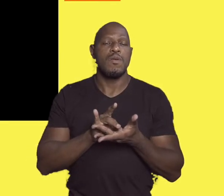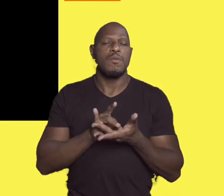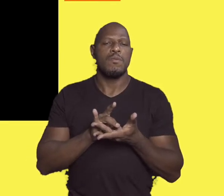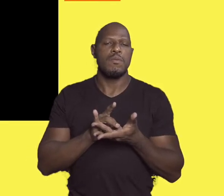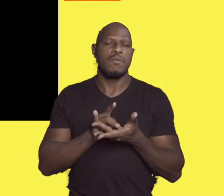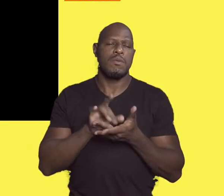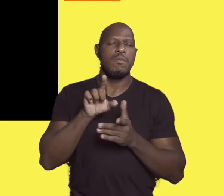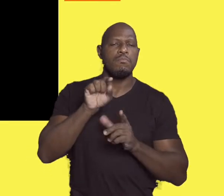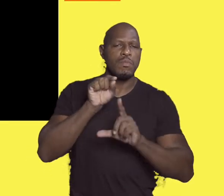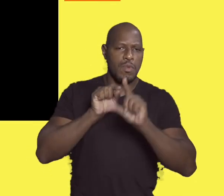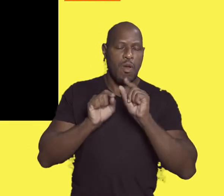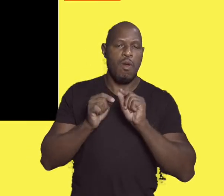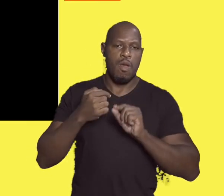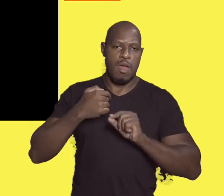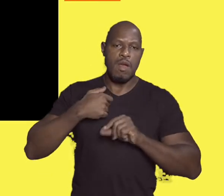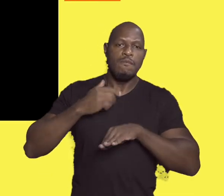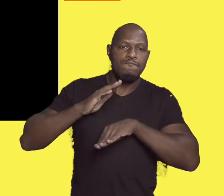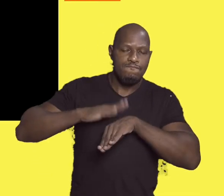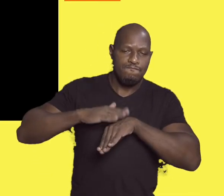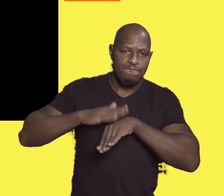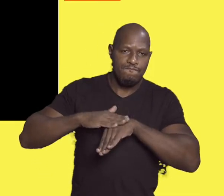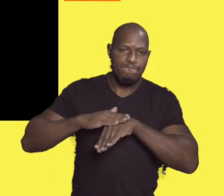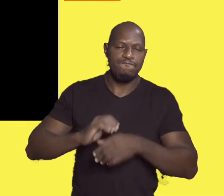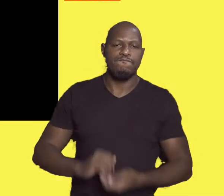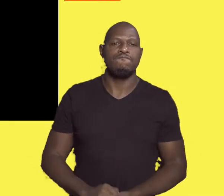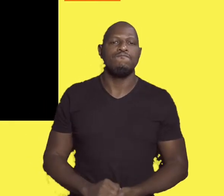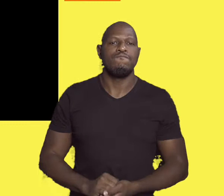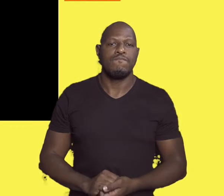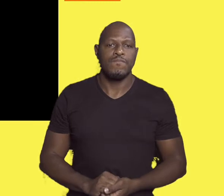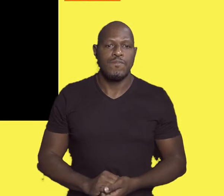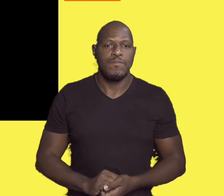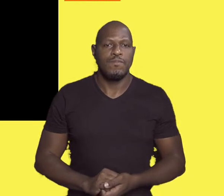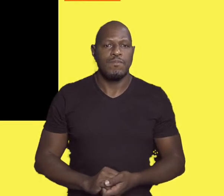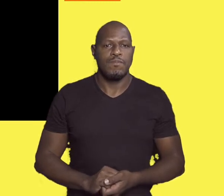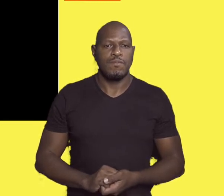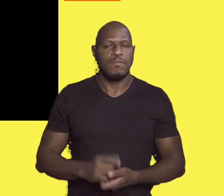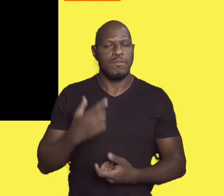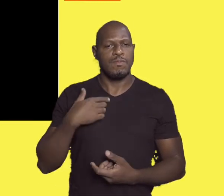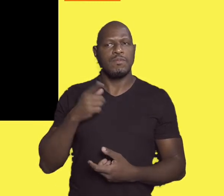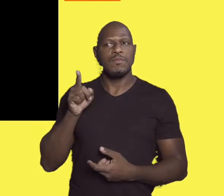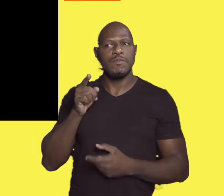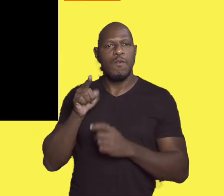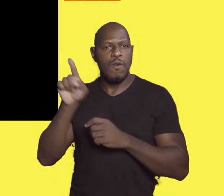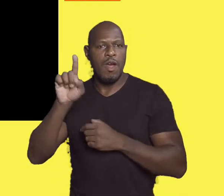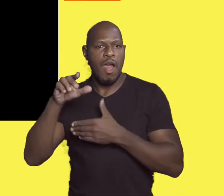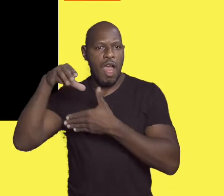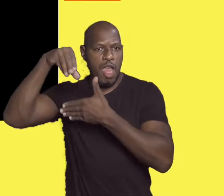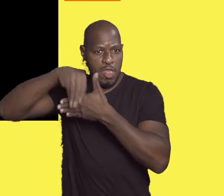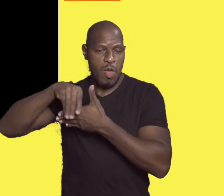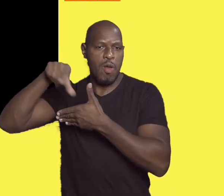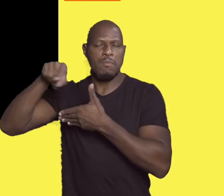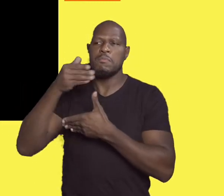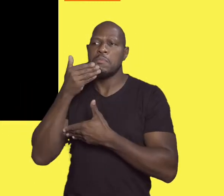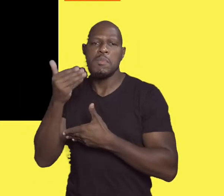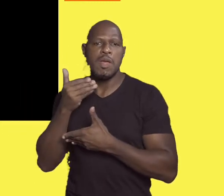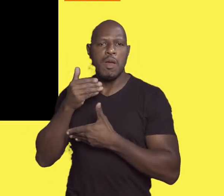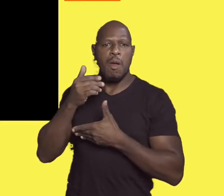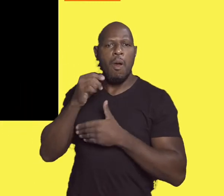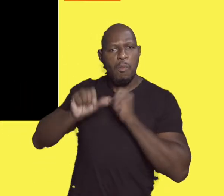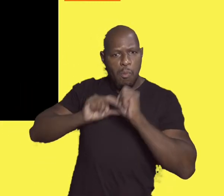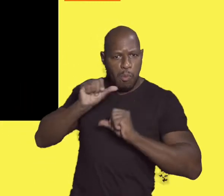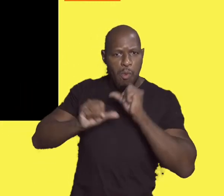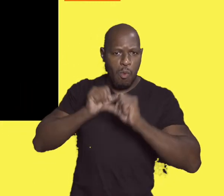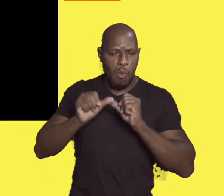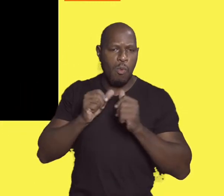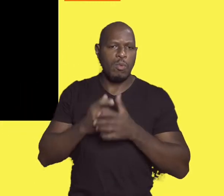uma opção que eu fiz e que bateu na editora e eles sugeriram